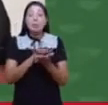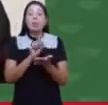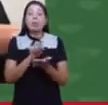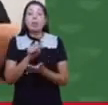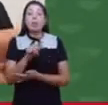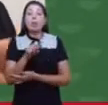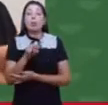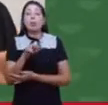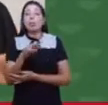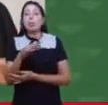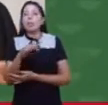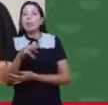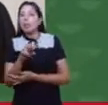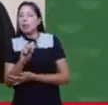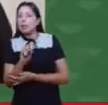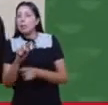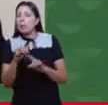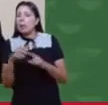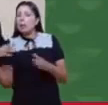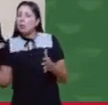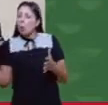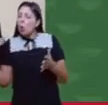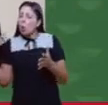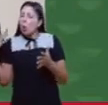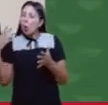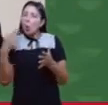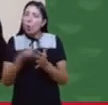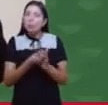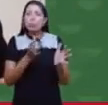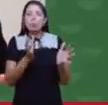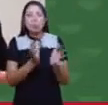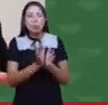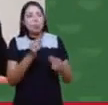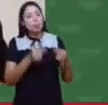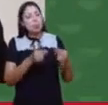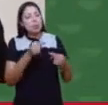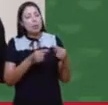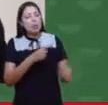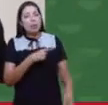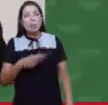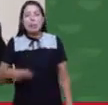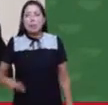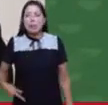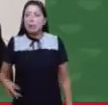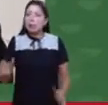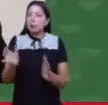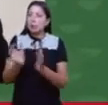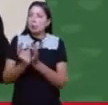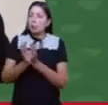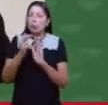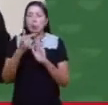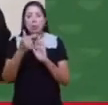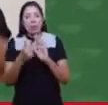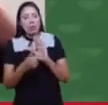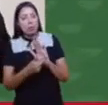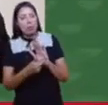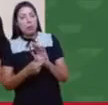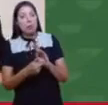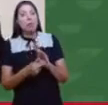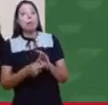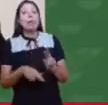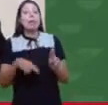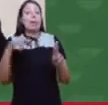auditável. Mas durante todo o debate na comissão, ela, o presidente da comissão, o relator, eu estou